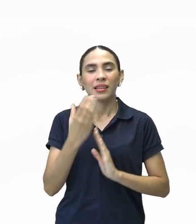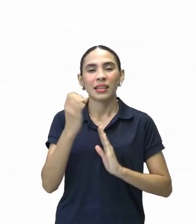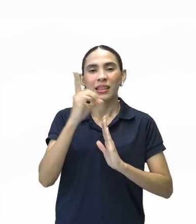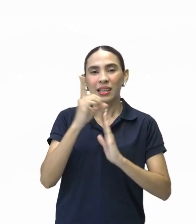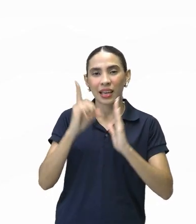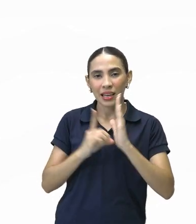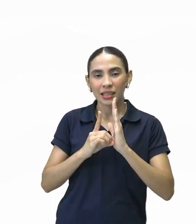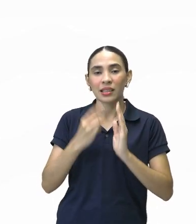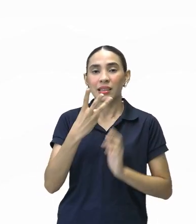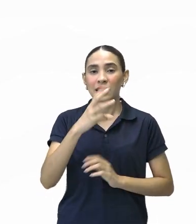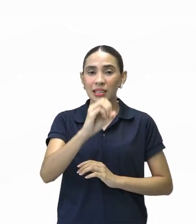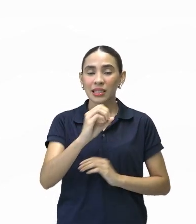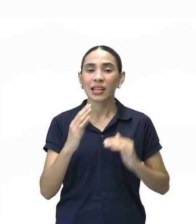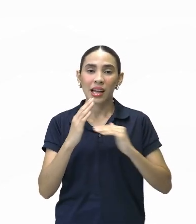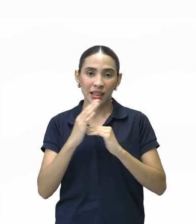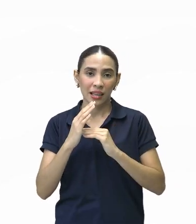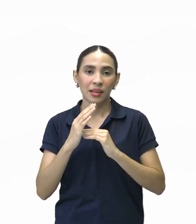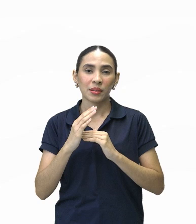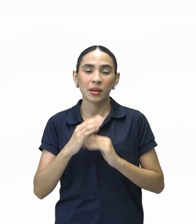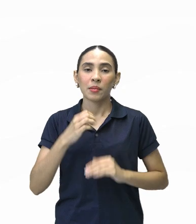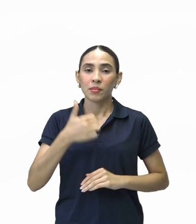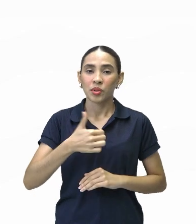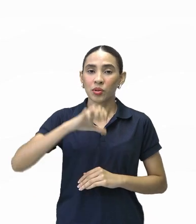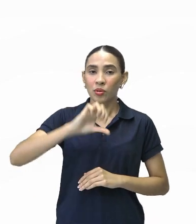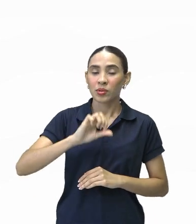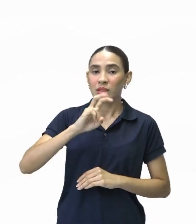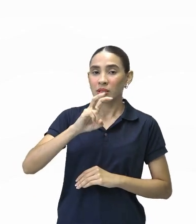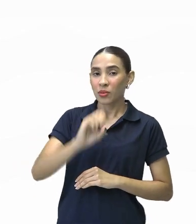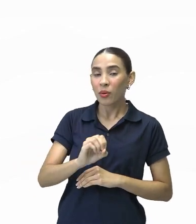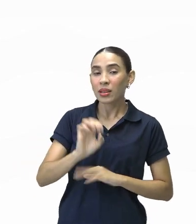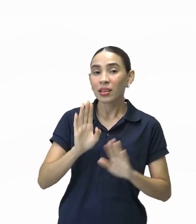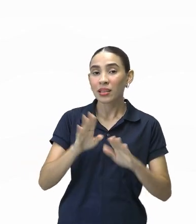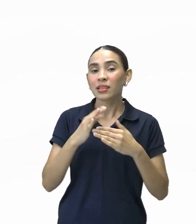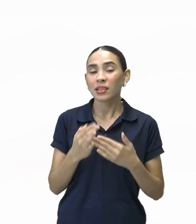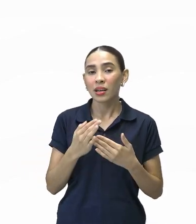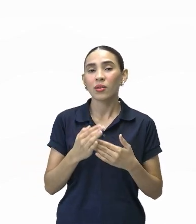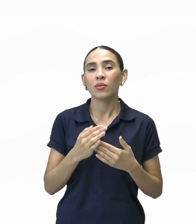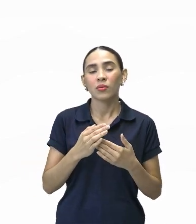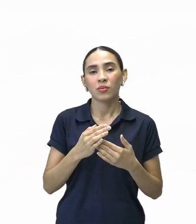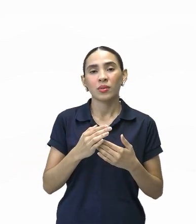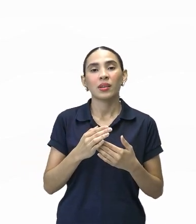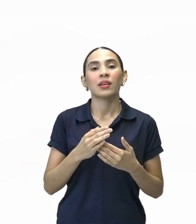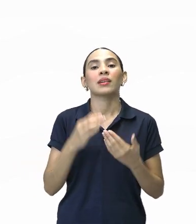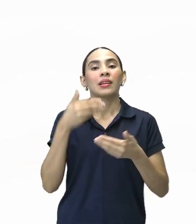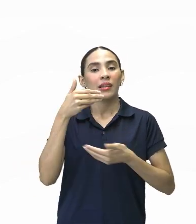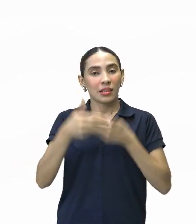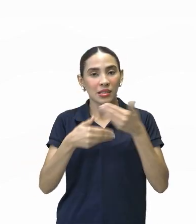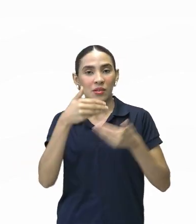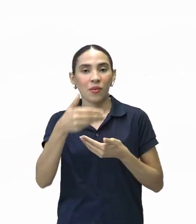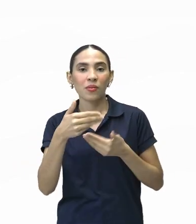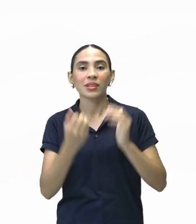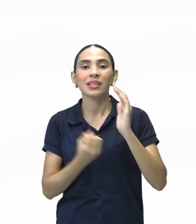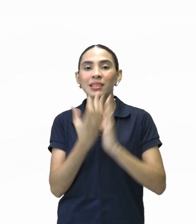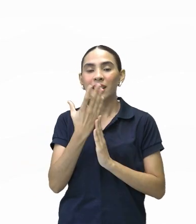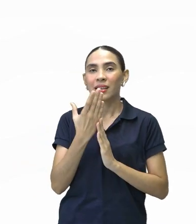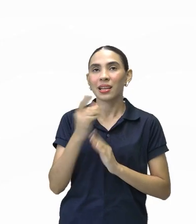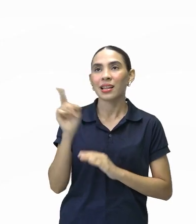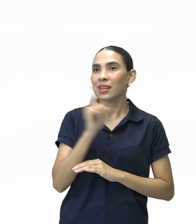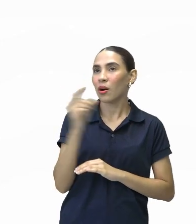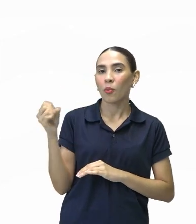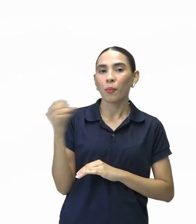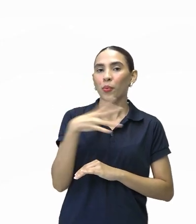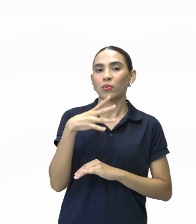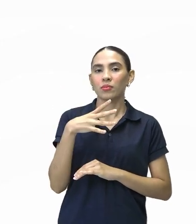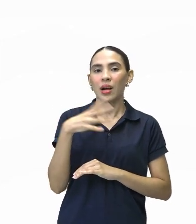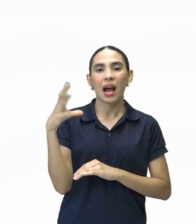década de 30 até 1950, e aí ela vem sendo criada, ela não surge da noite